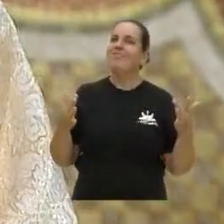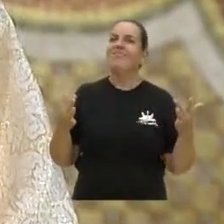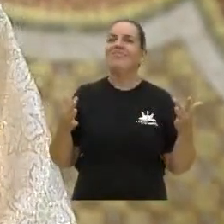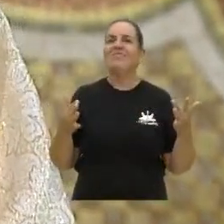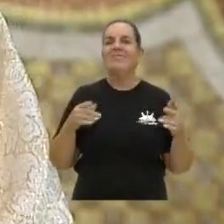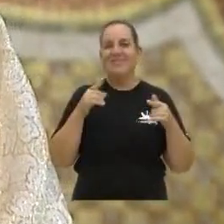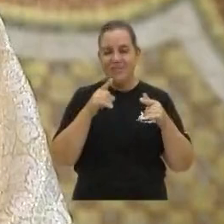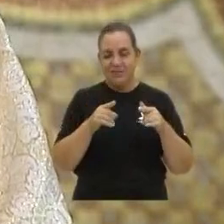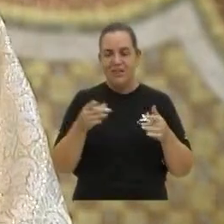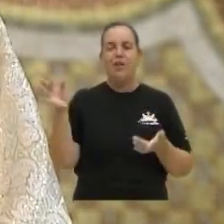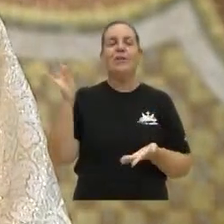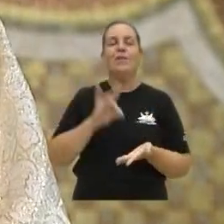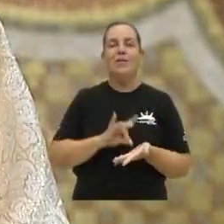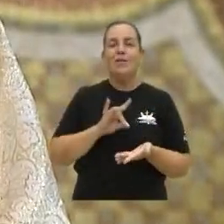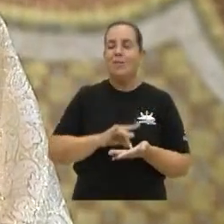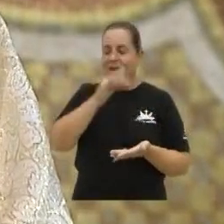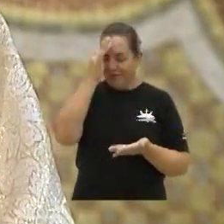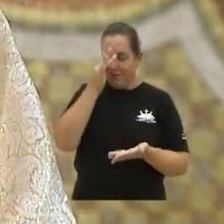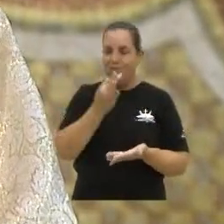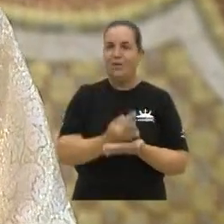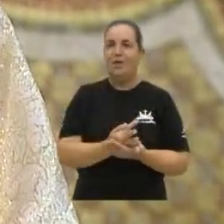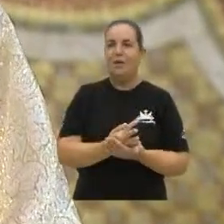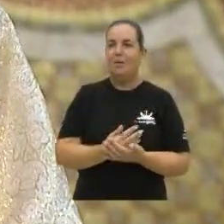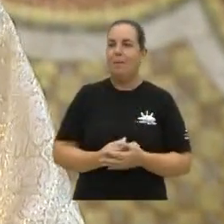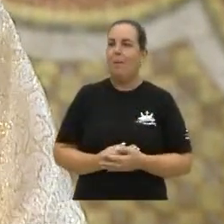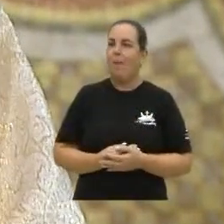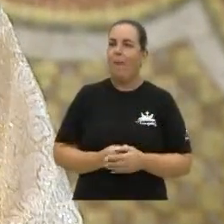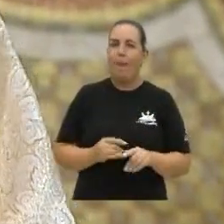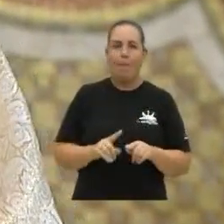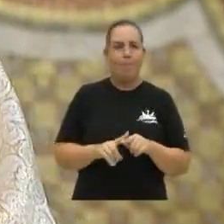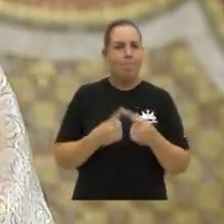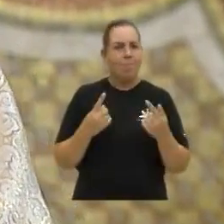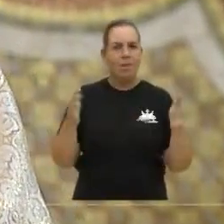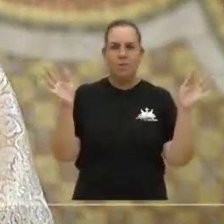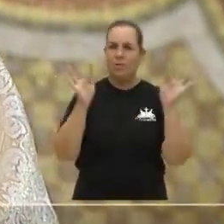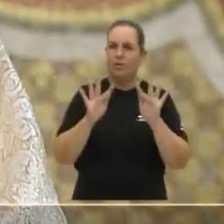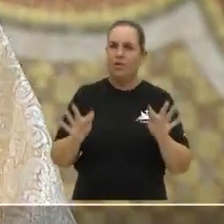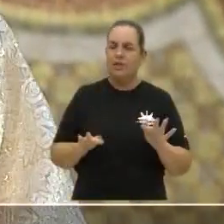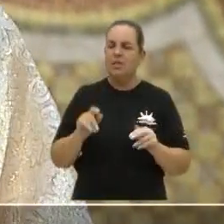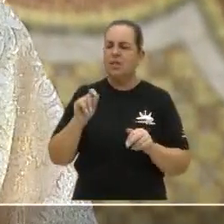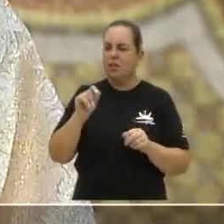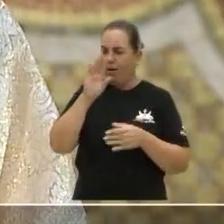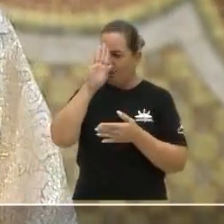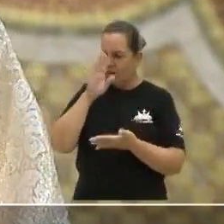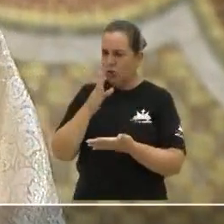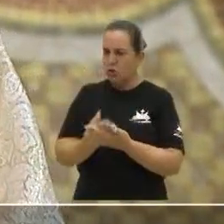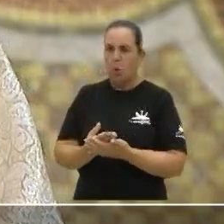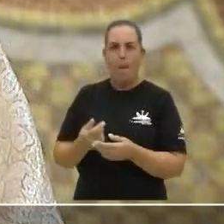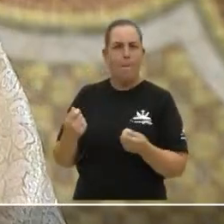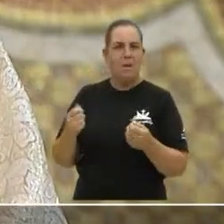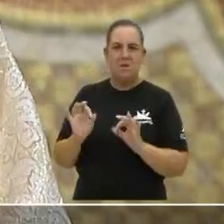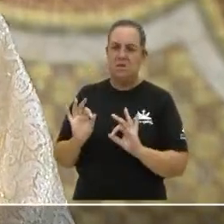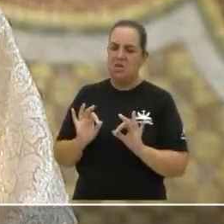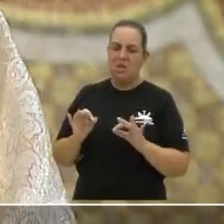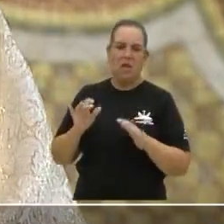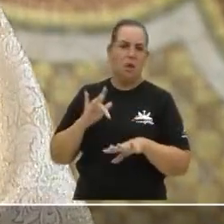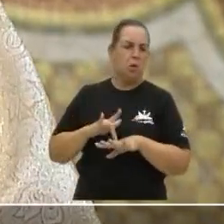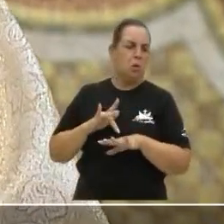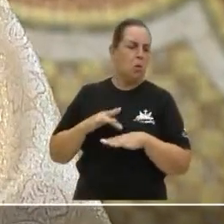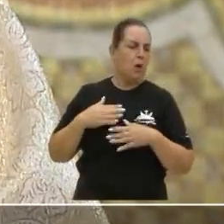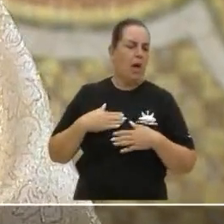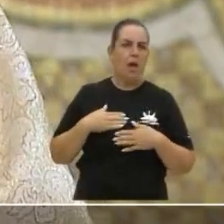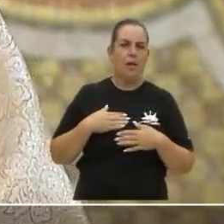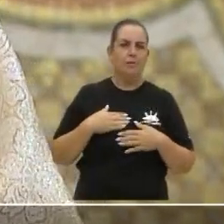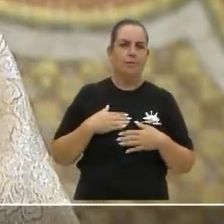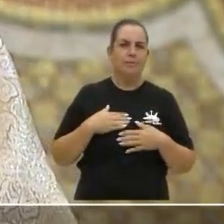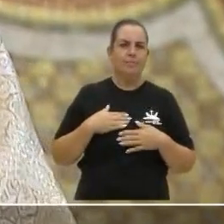e seja confirmado na fé. Mas mais felizes são aqueles que creem sem terem visto. Pelas